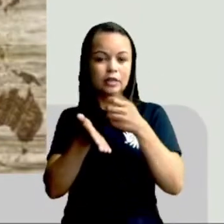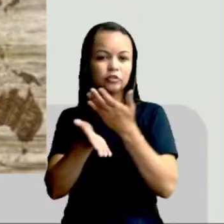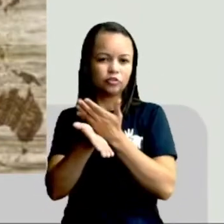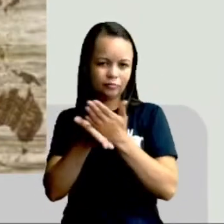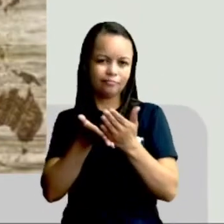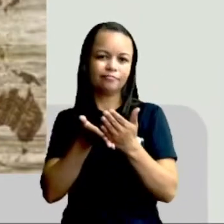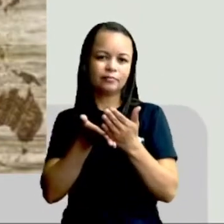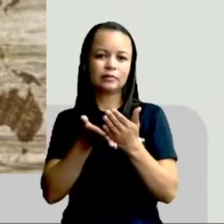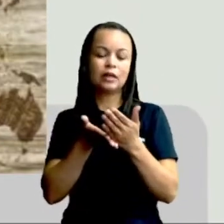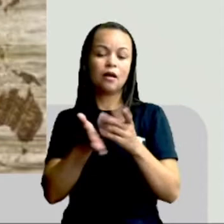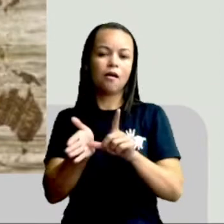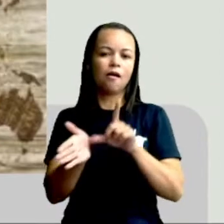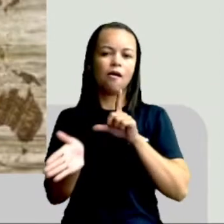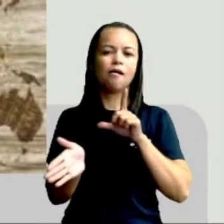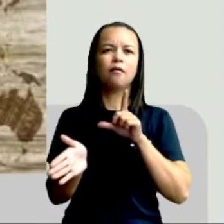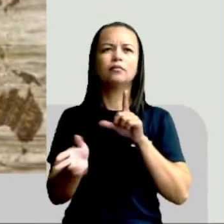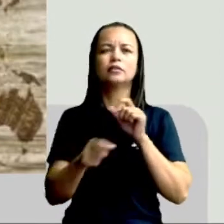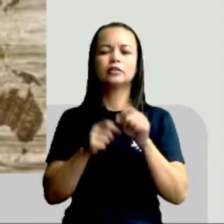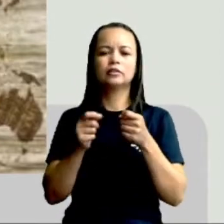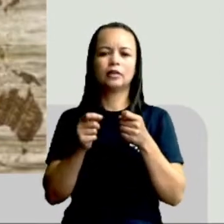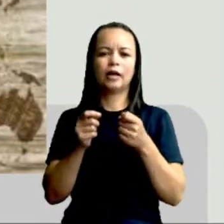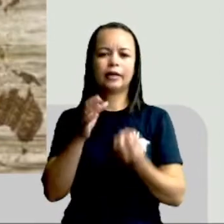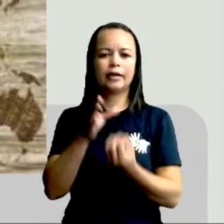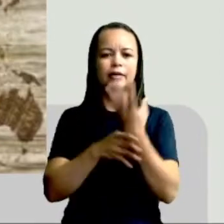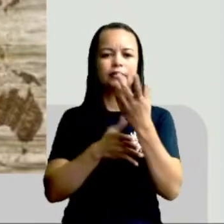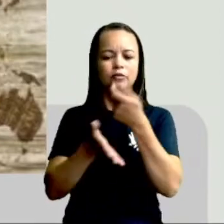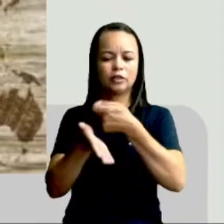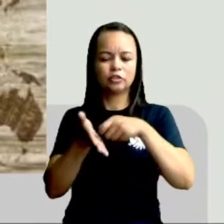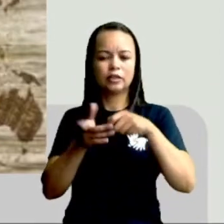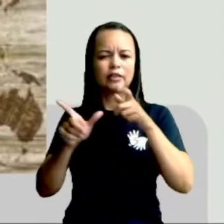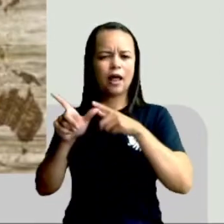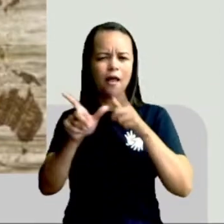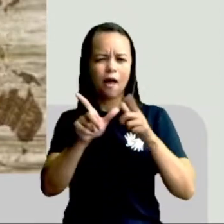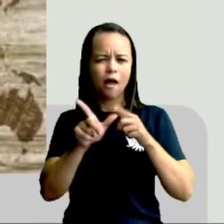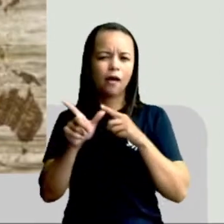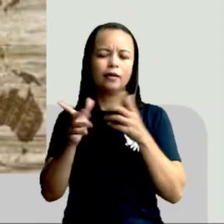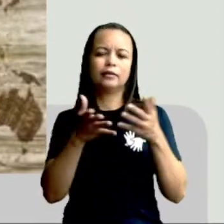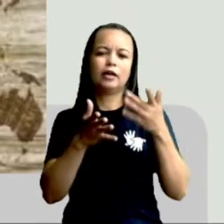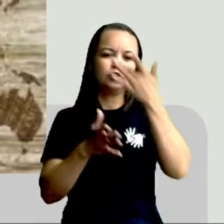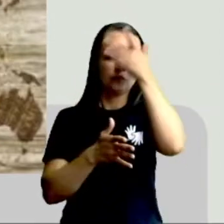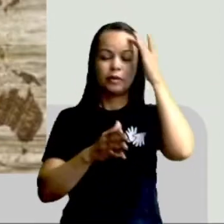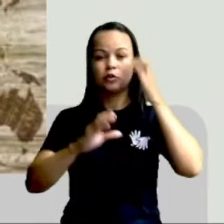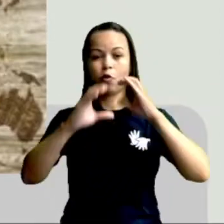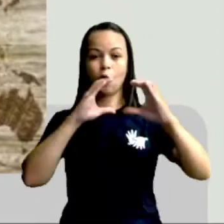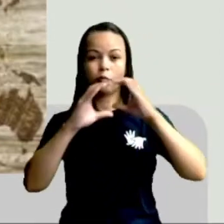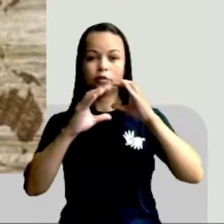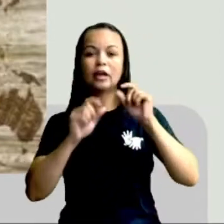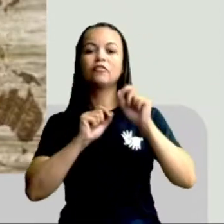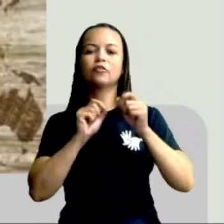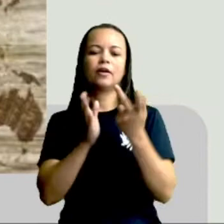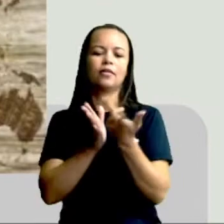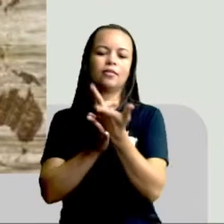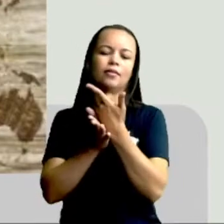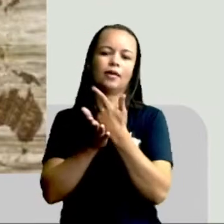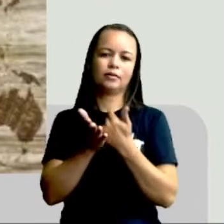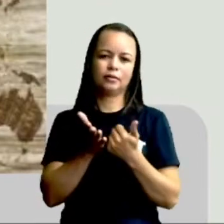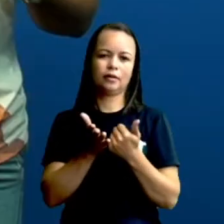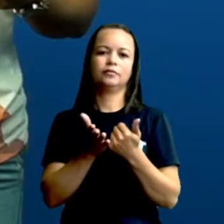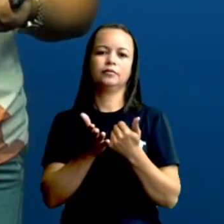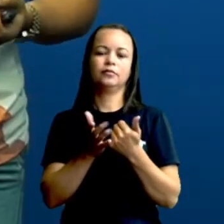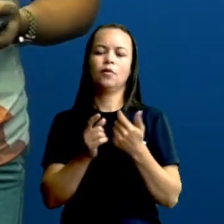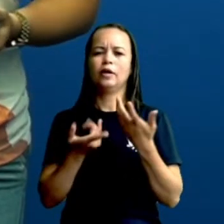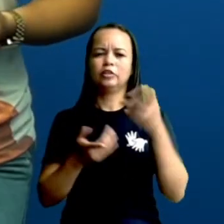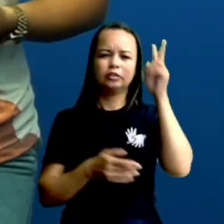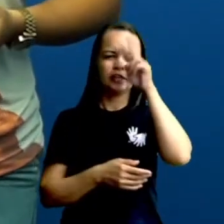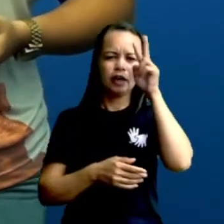certo? Antes da invenção da escrita, das letras, as pessoas se comunicavam muito por desenhos, né? A gente lembra